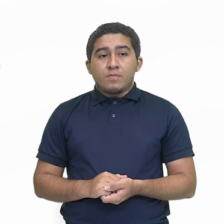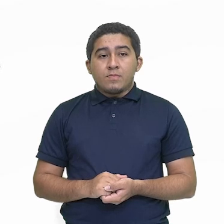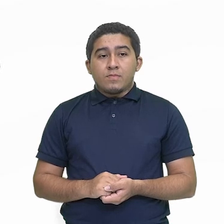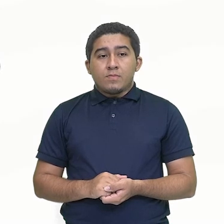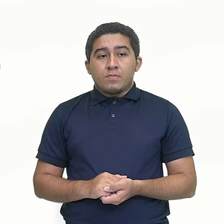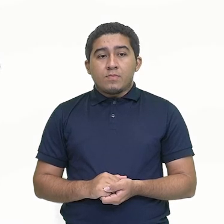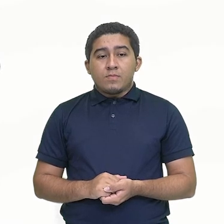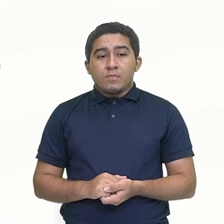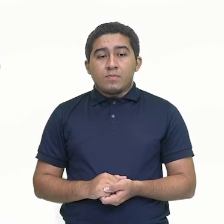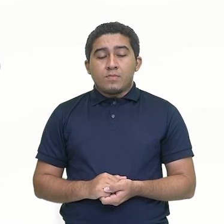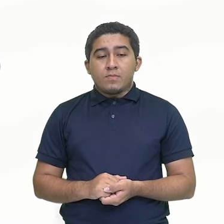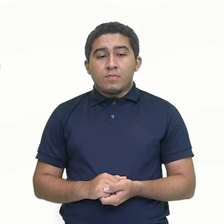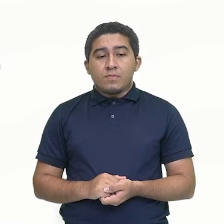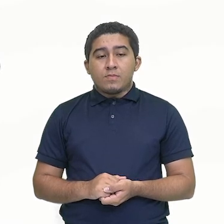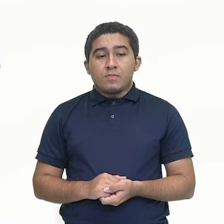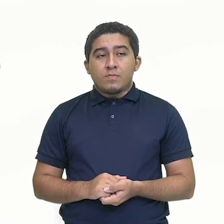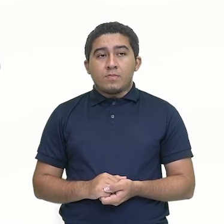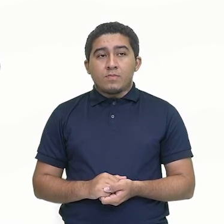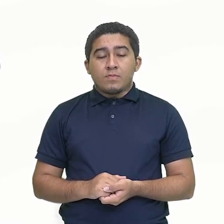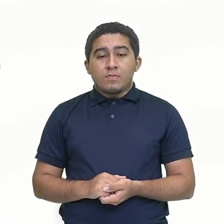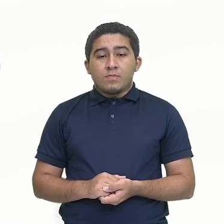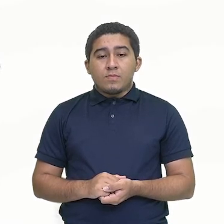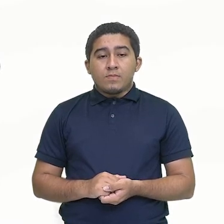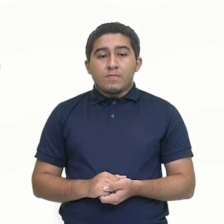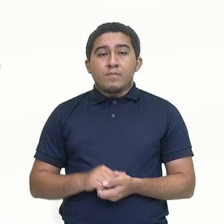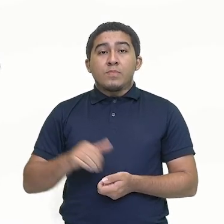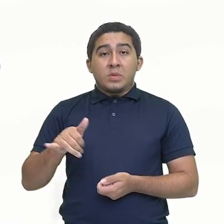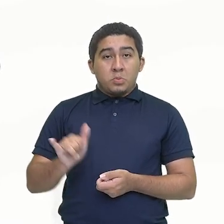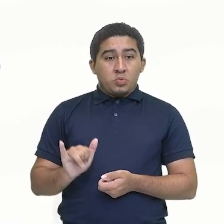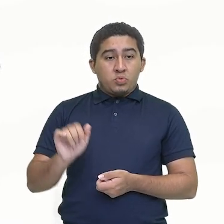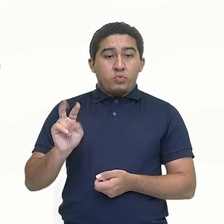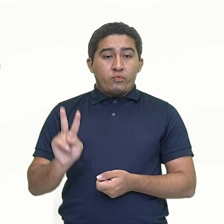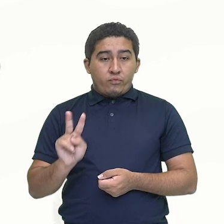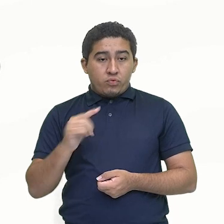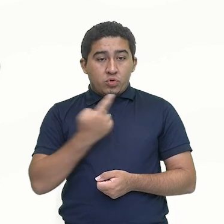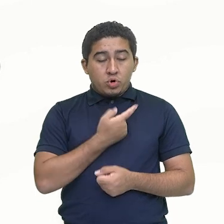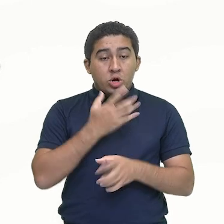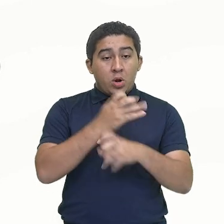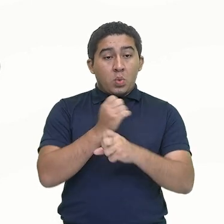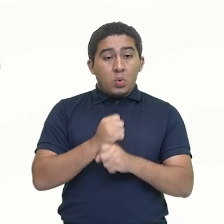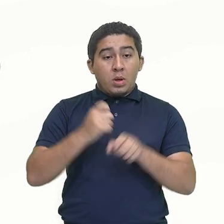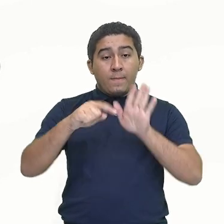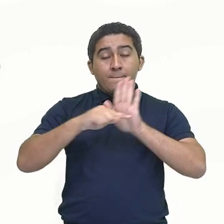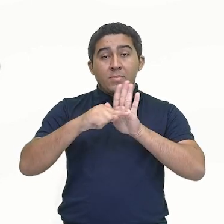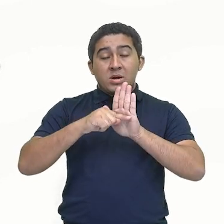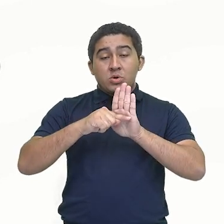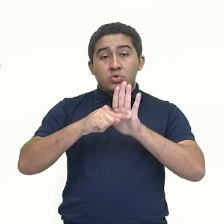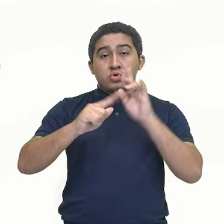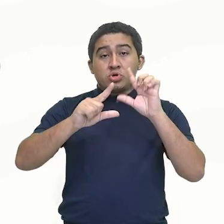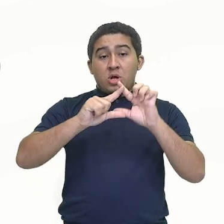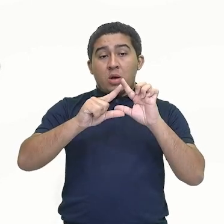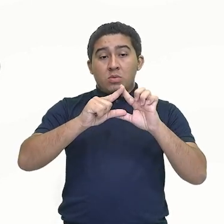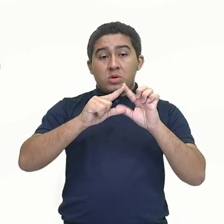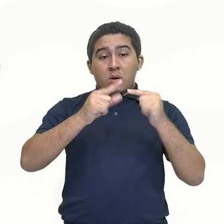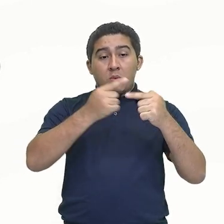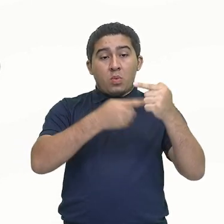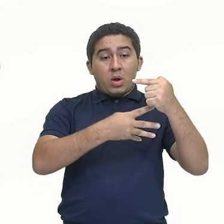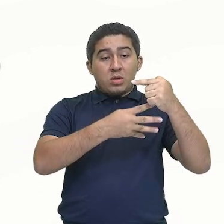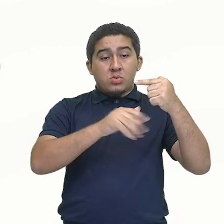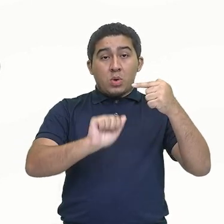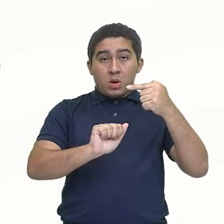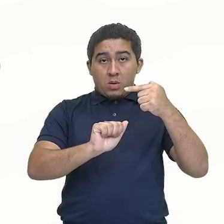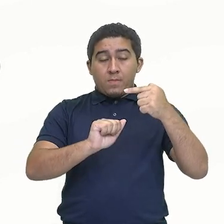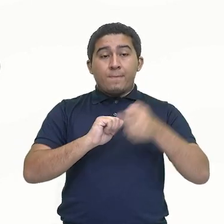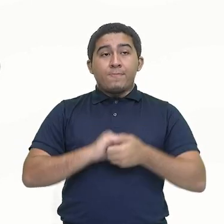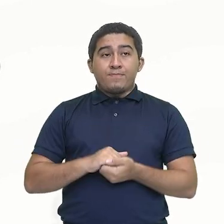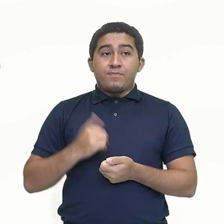calcular o y do vértice, né? Que a gente calcula como menos delta sobre 4a, né? Você sabe